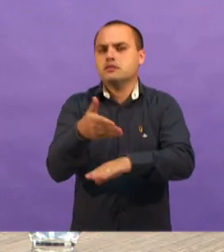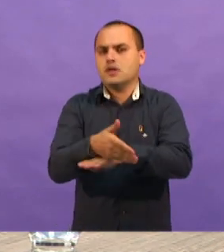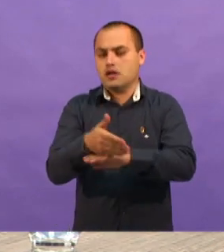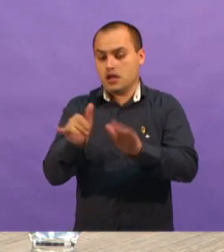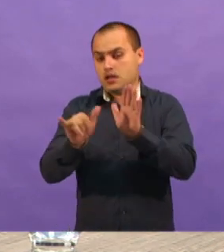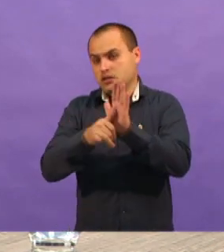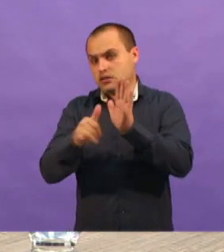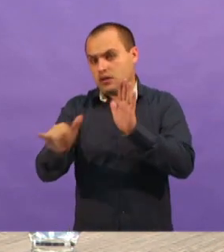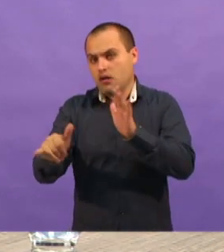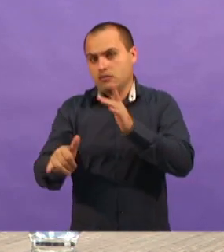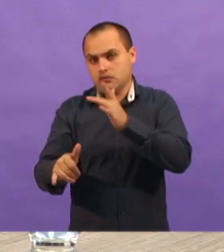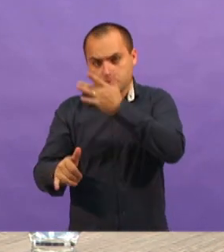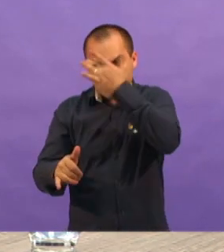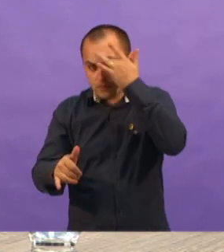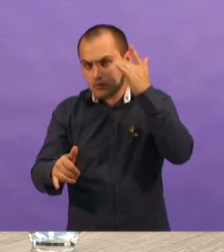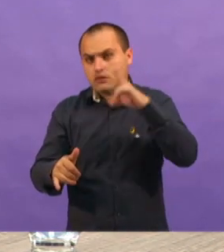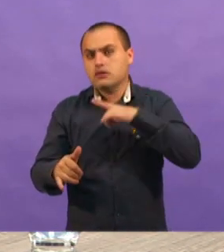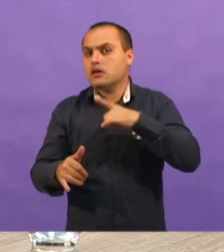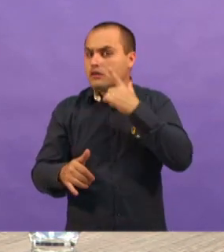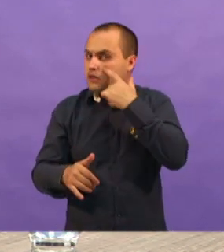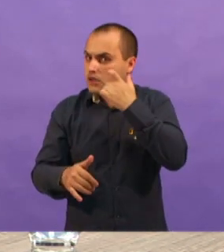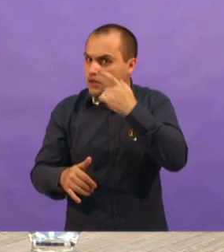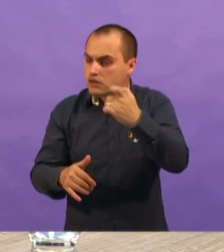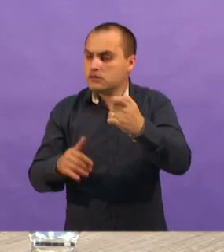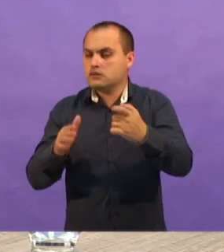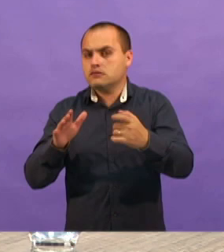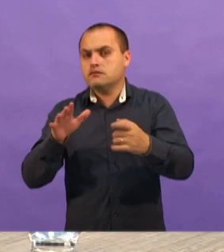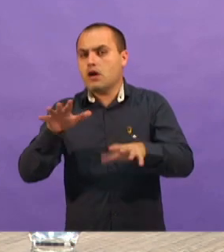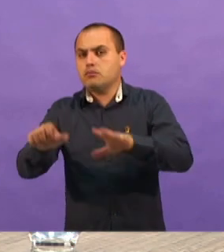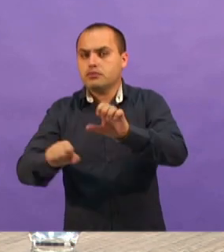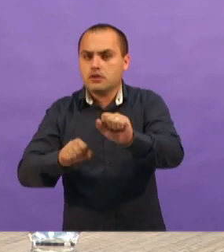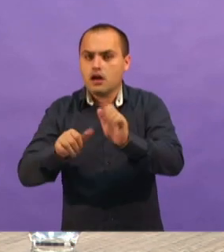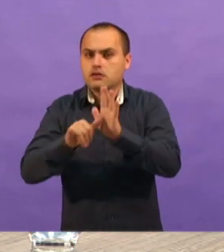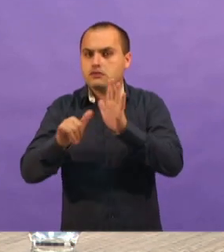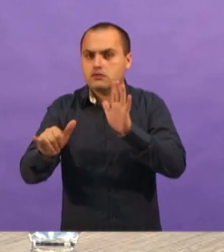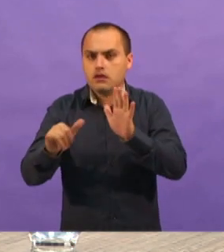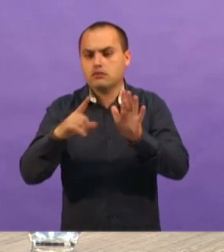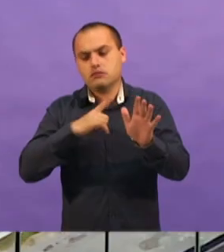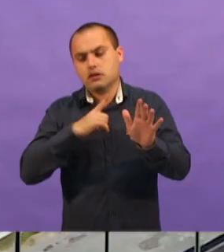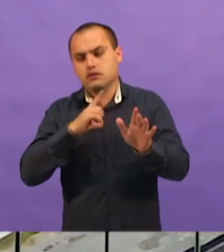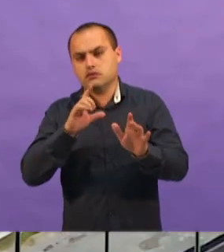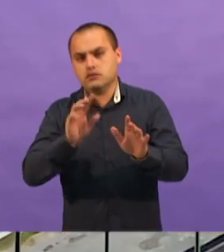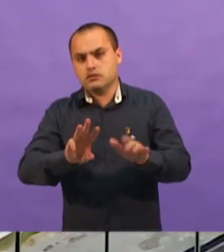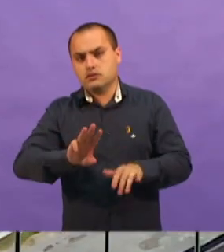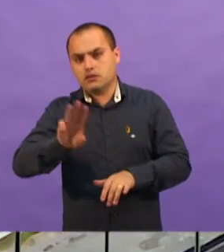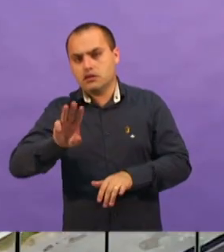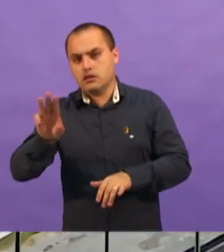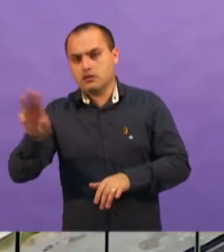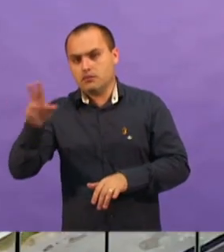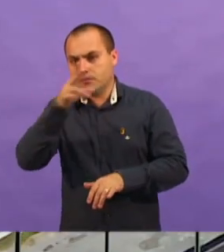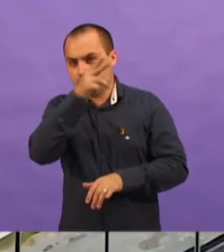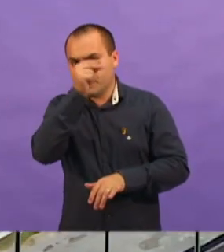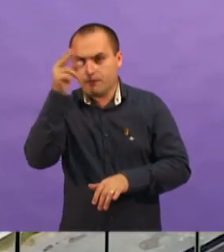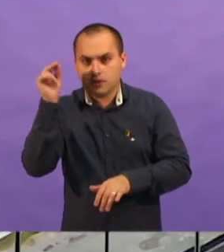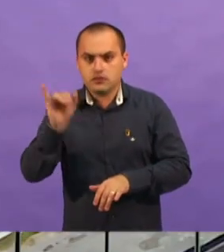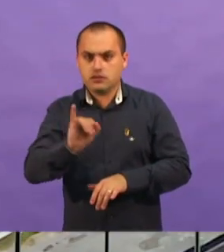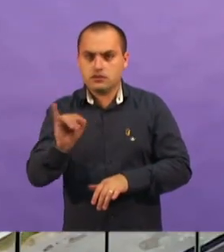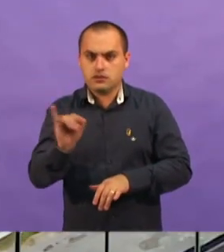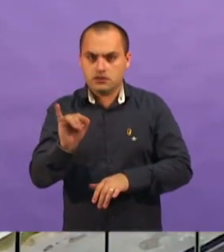pessoas interessadas buscam o edital, está no site da Prefeitura, no site da Prefeitura de Itajaí.